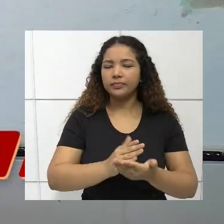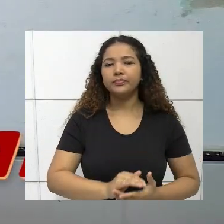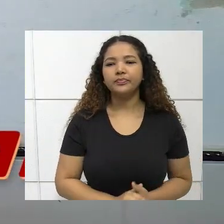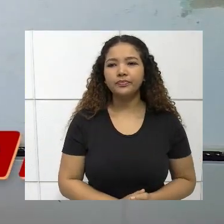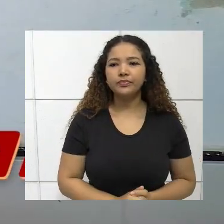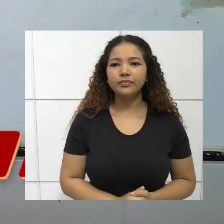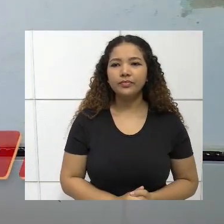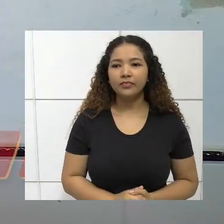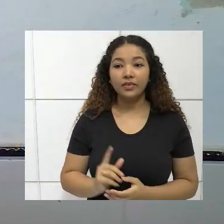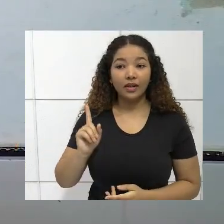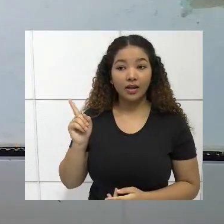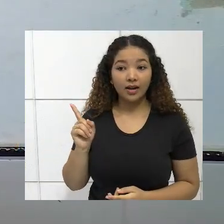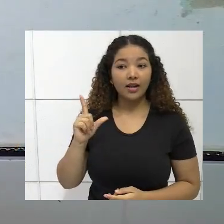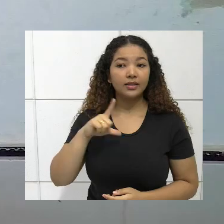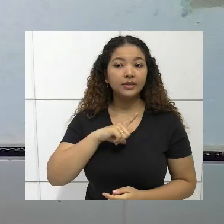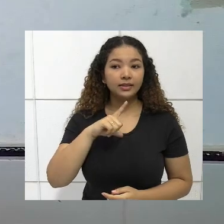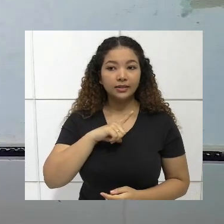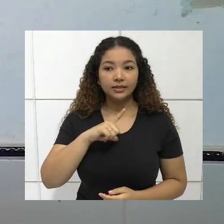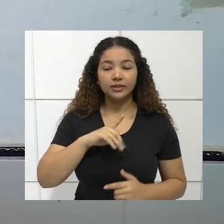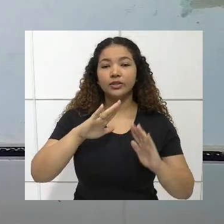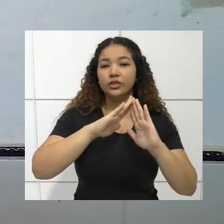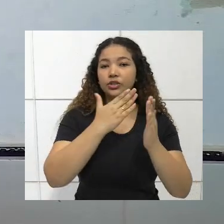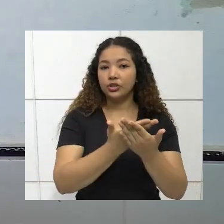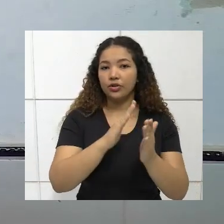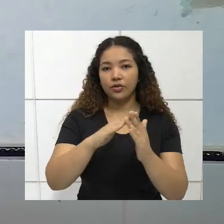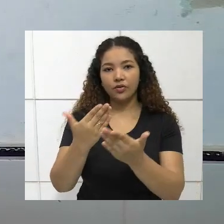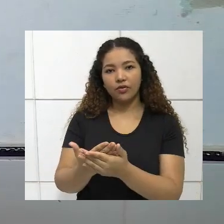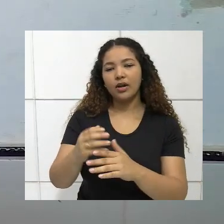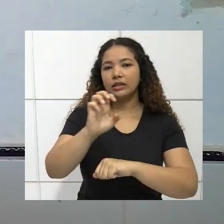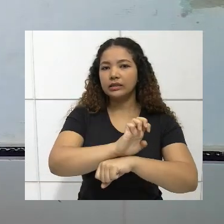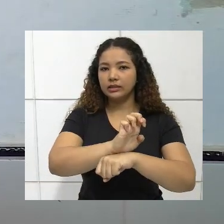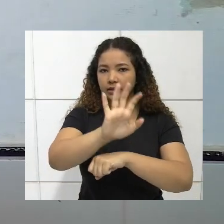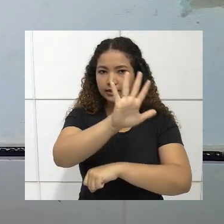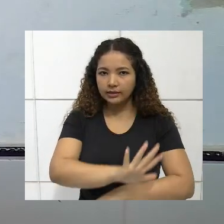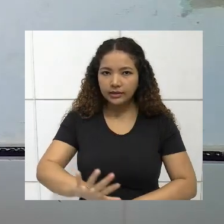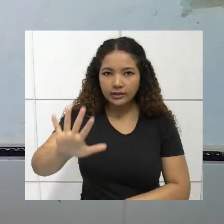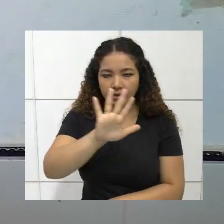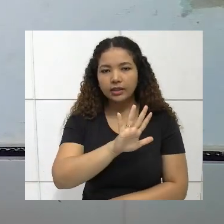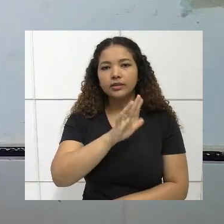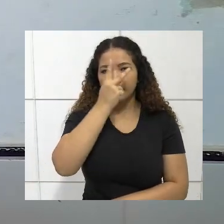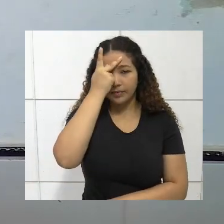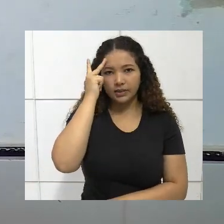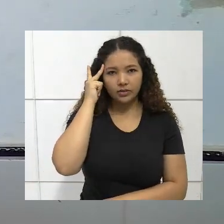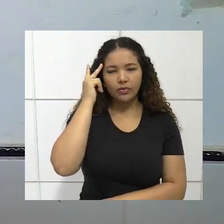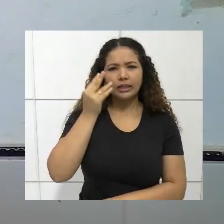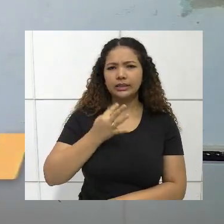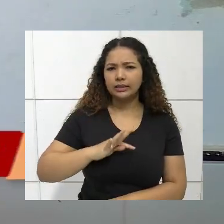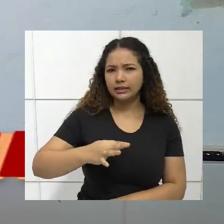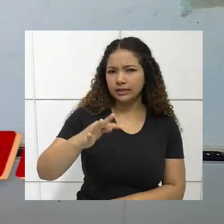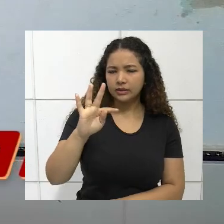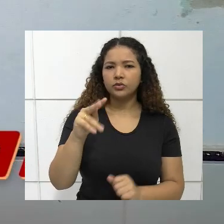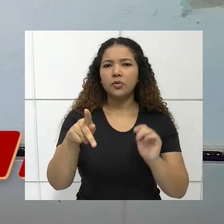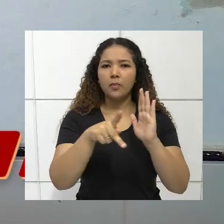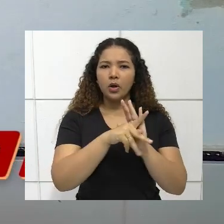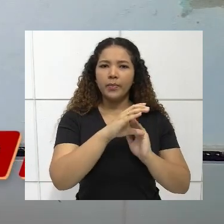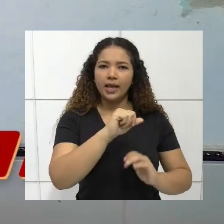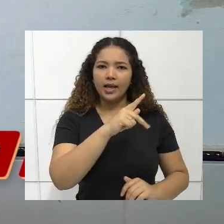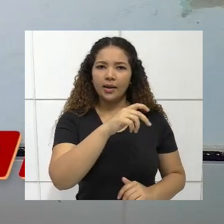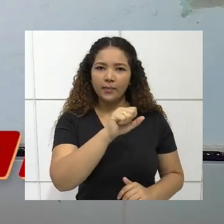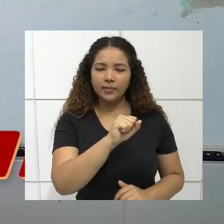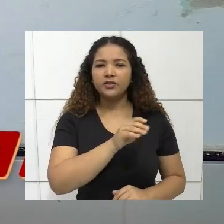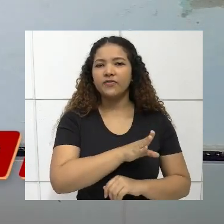o Papo Cabeça nas escolas do estado, onde os técnicos do CAPES 2 e do CAPES AD vão até a